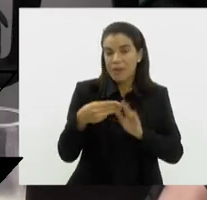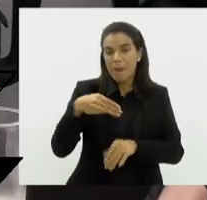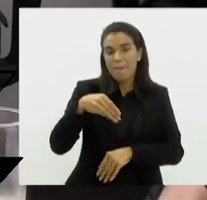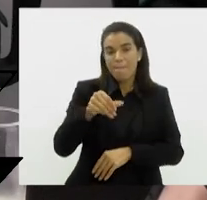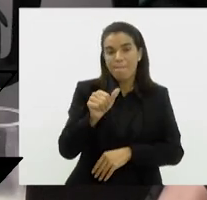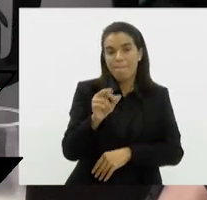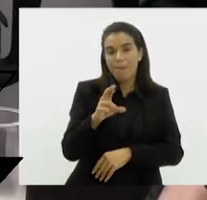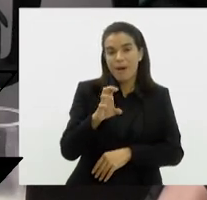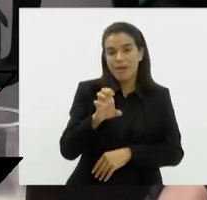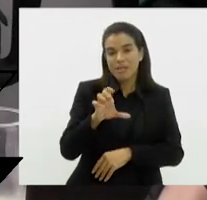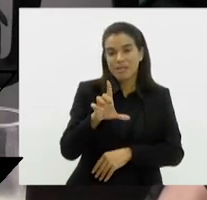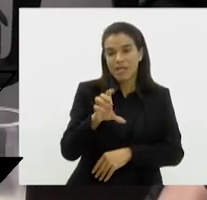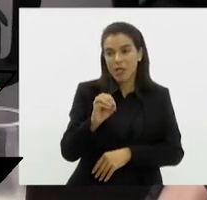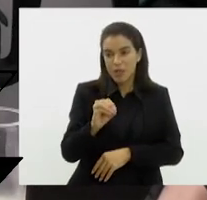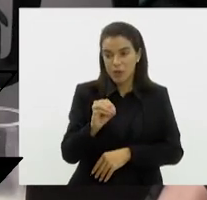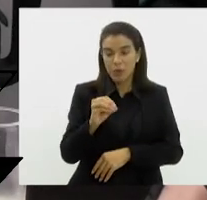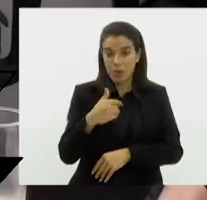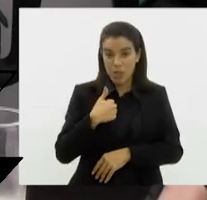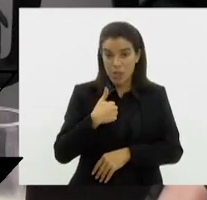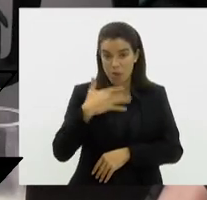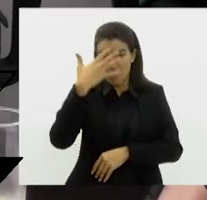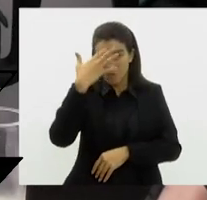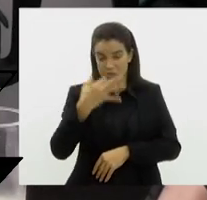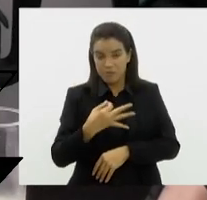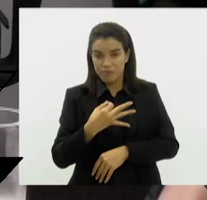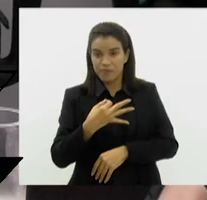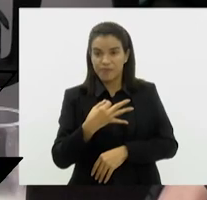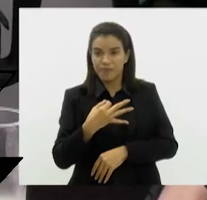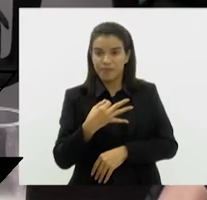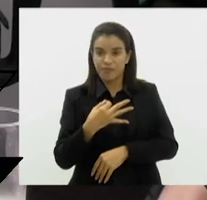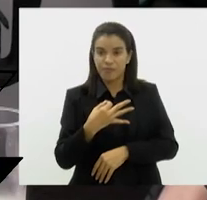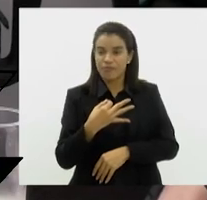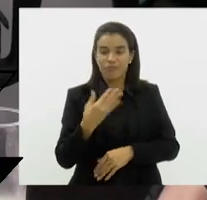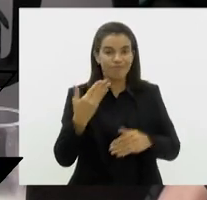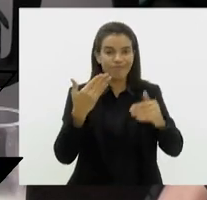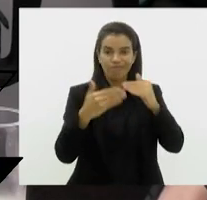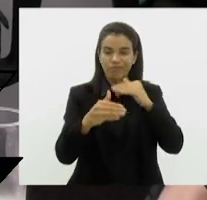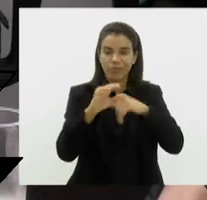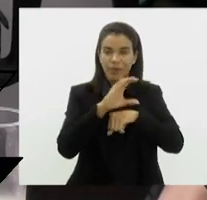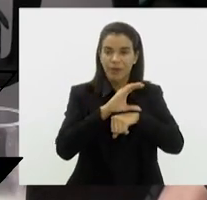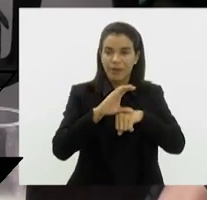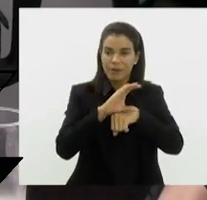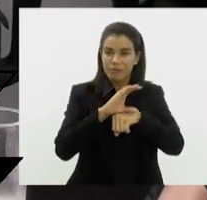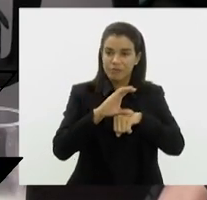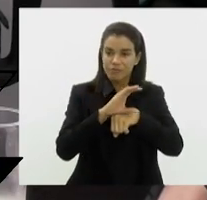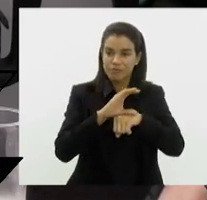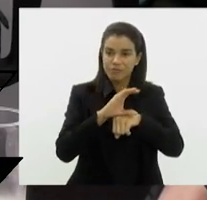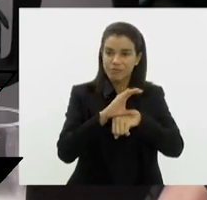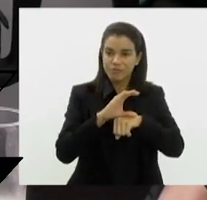Marcelo Dino, no meu entendimento, é inconstitucional